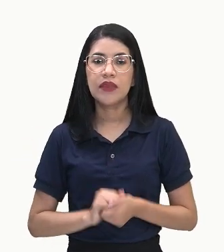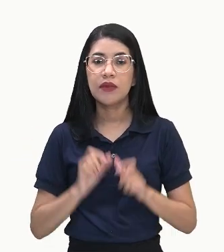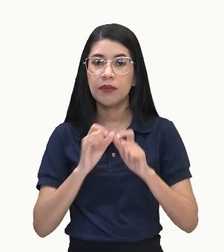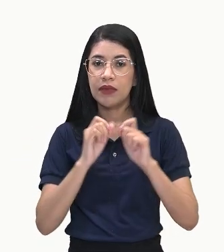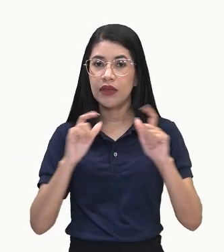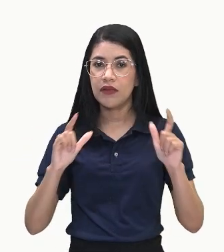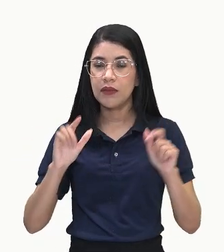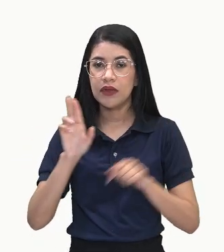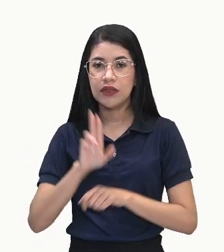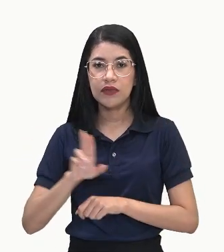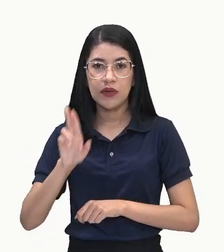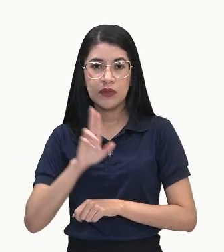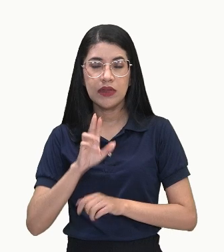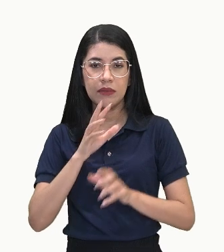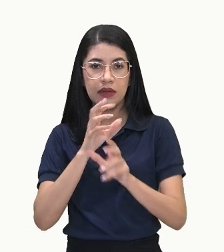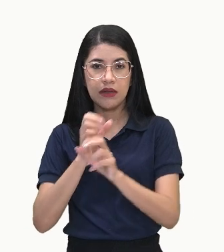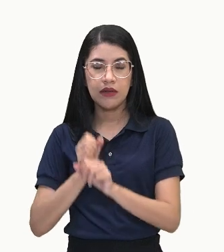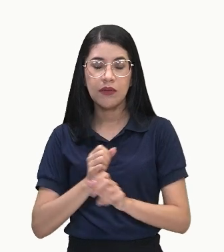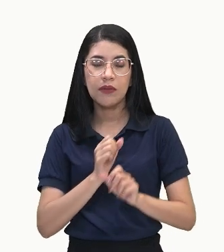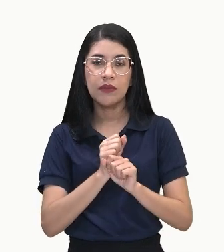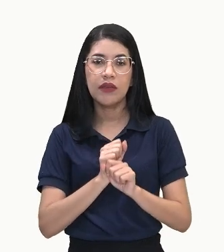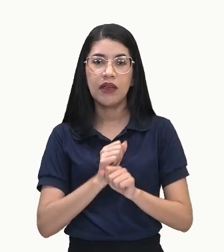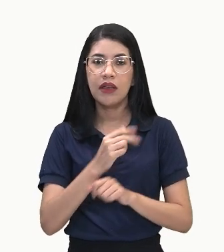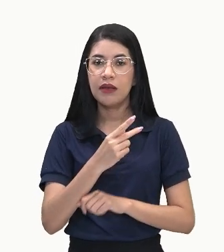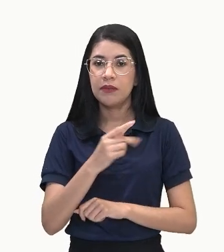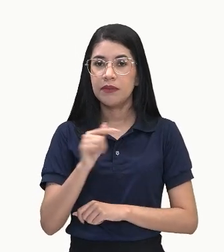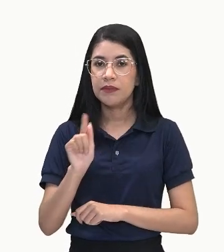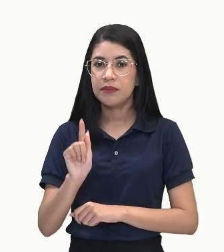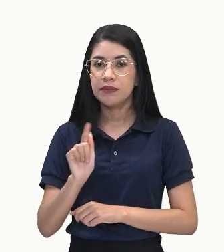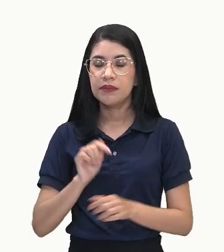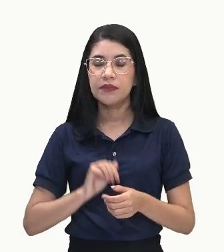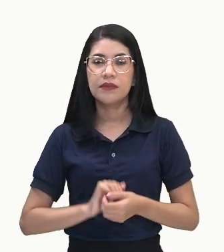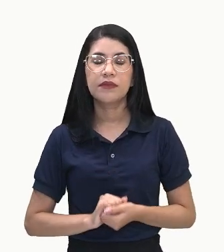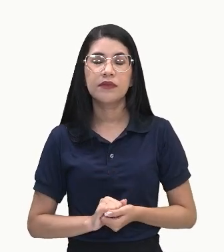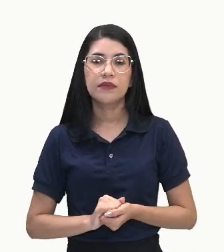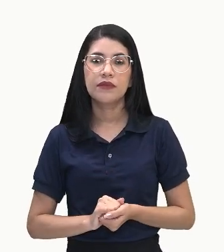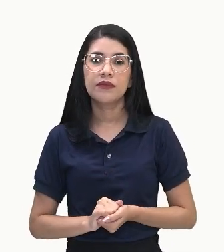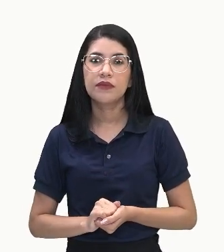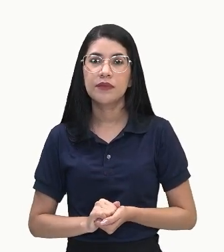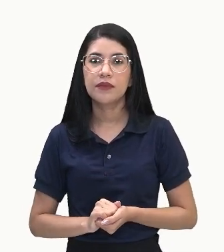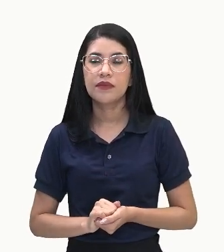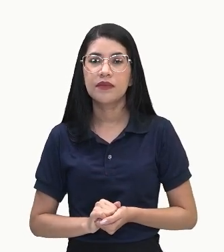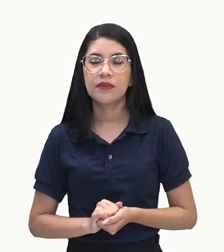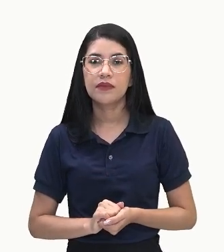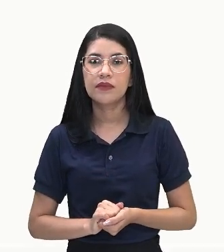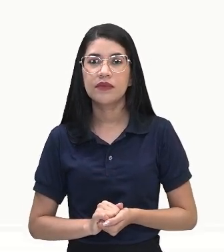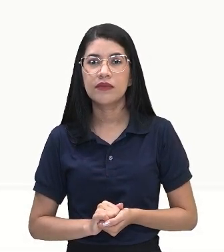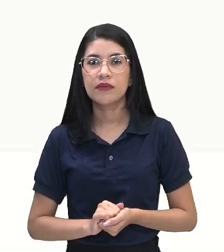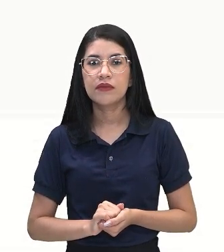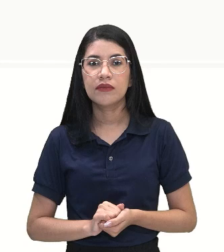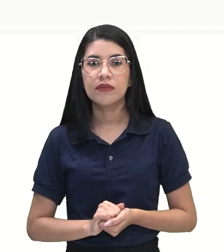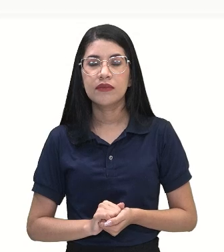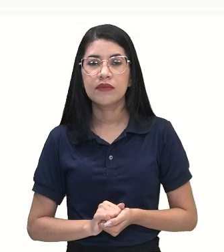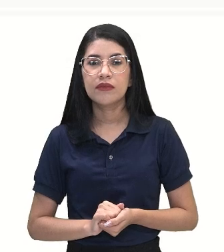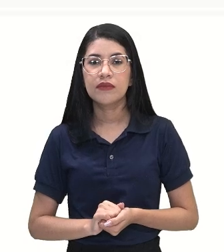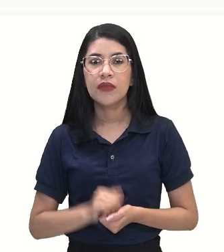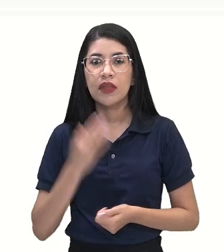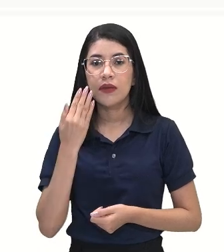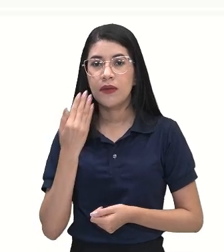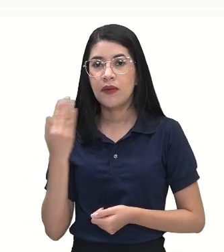vai utilizar para resolver esse problema, tá? Essa situação aí. Então, olha esse